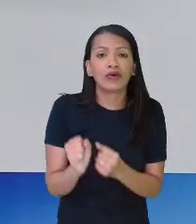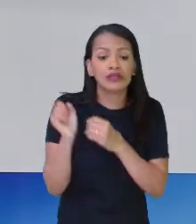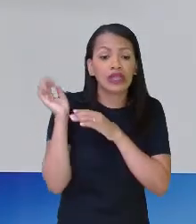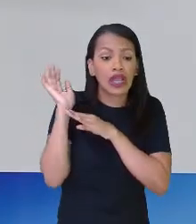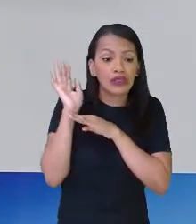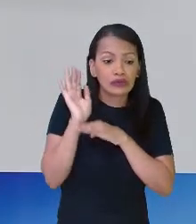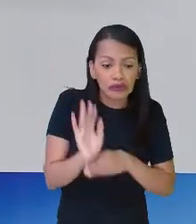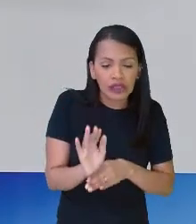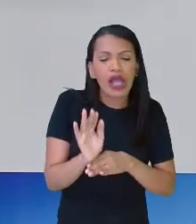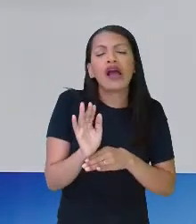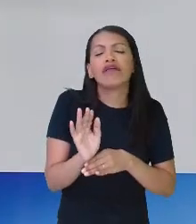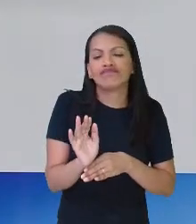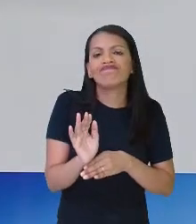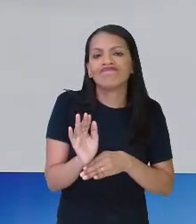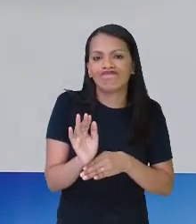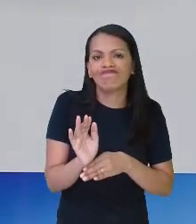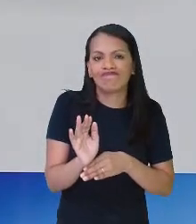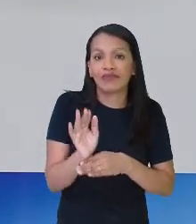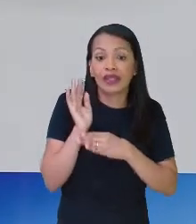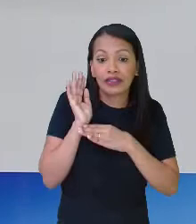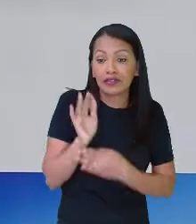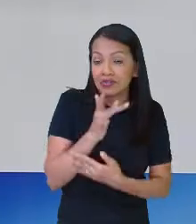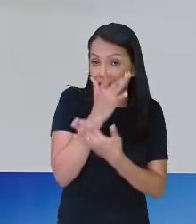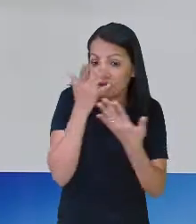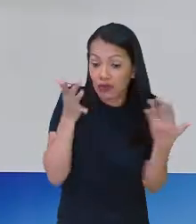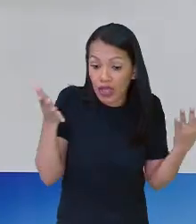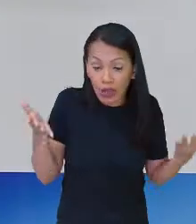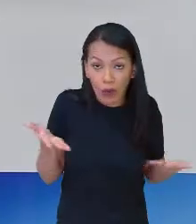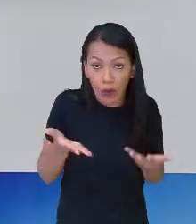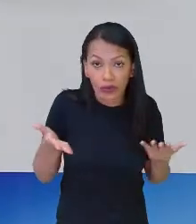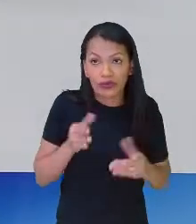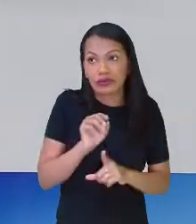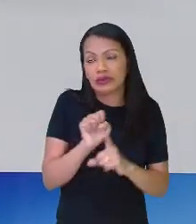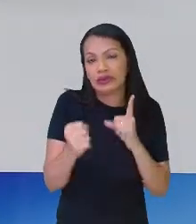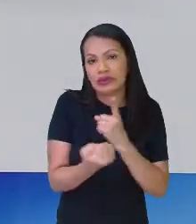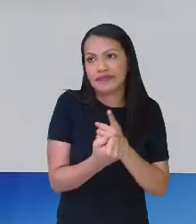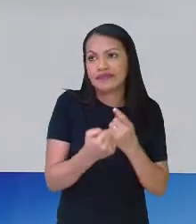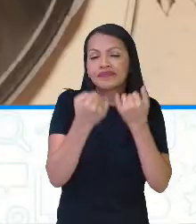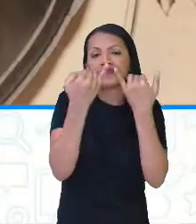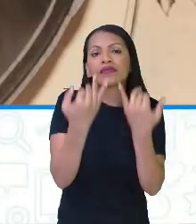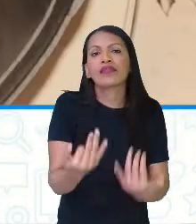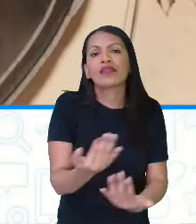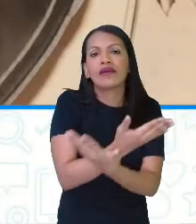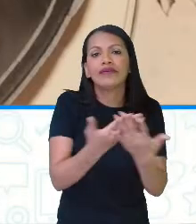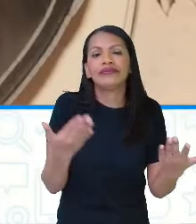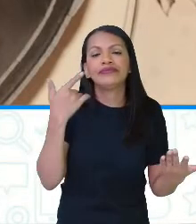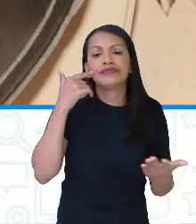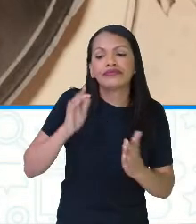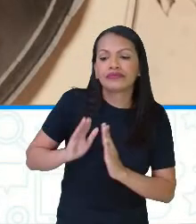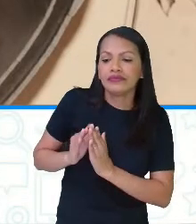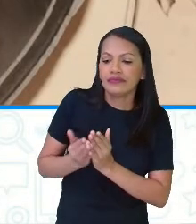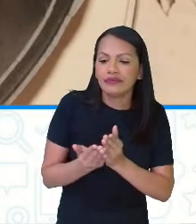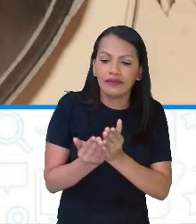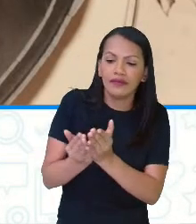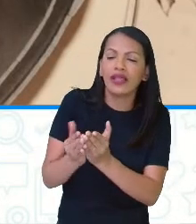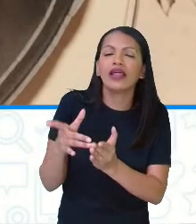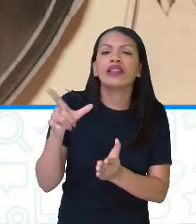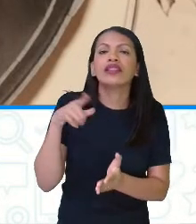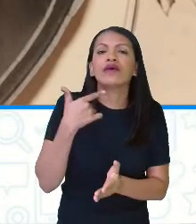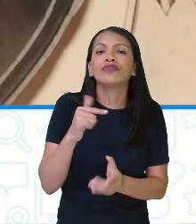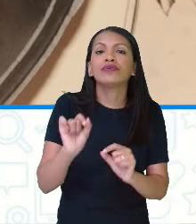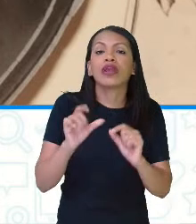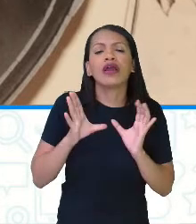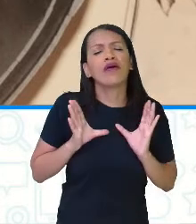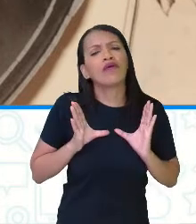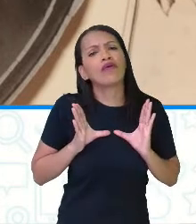parte do que aconteceu no nosso passado, tá? E como eu falei para vocês, os navios não tinham conforto para essas pessoas